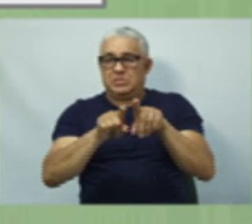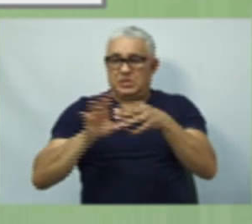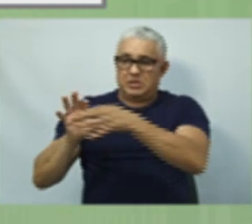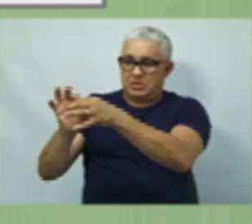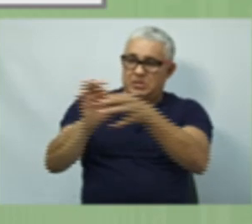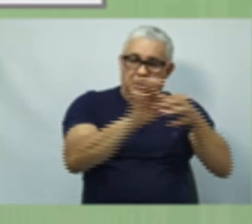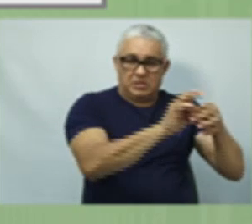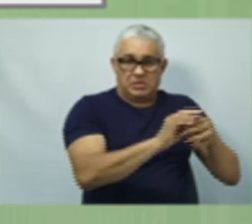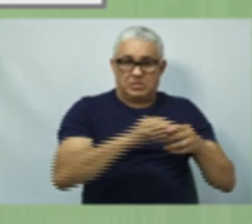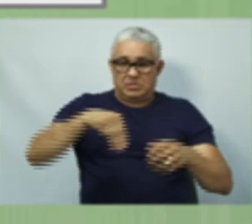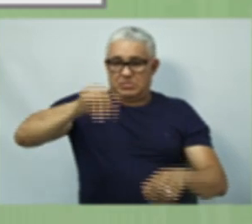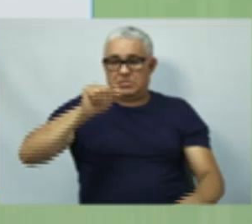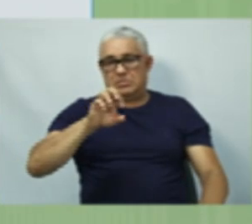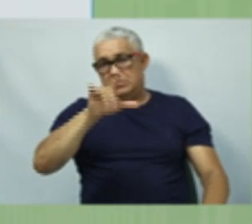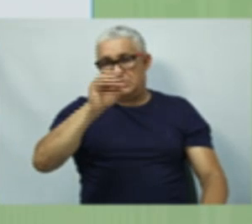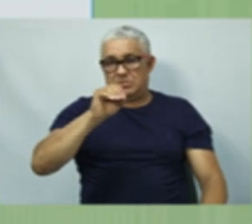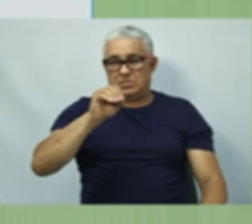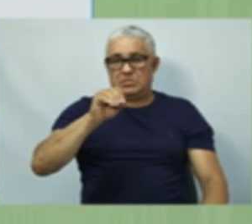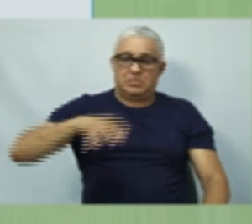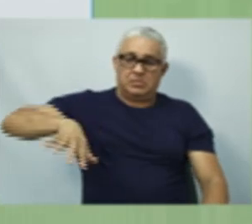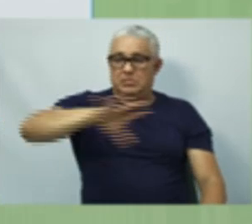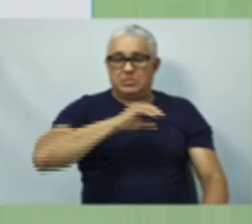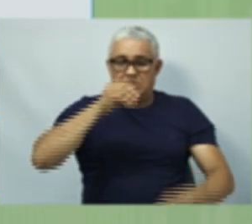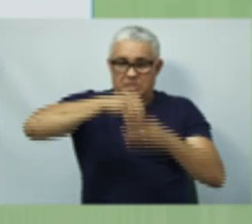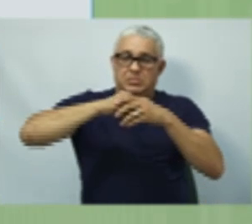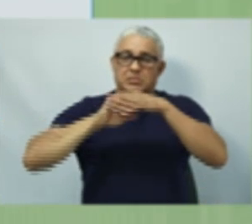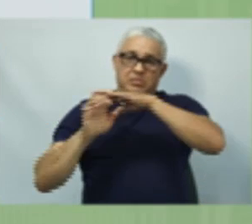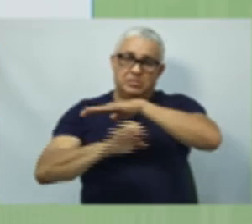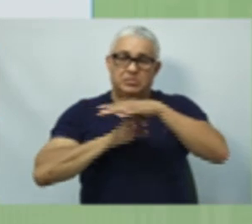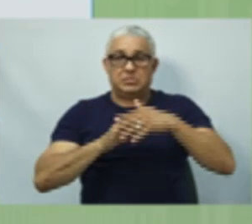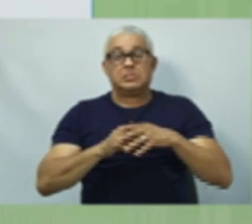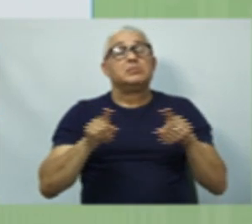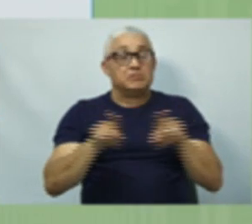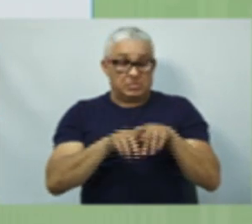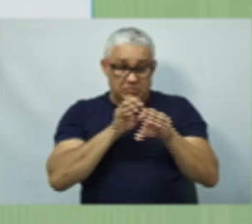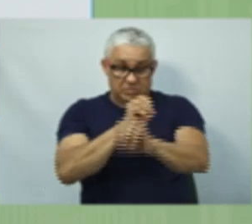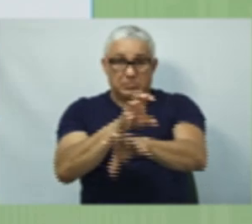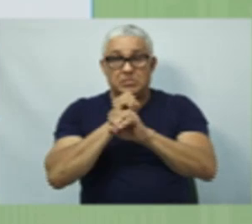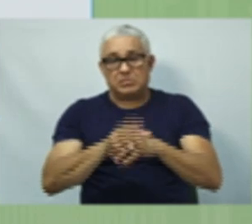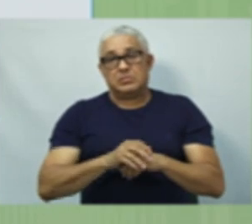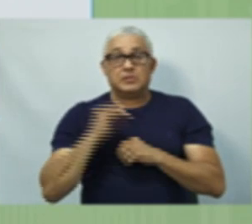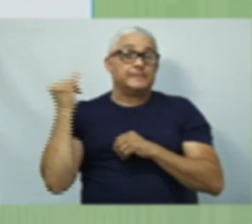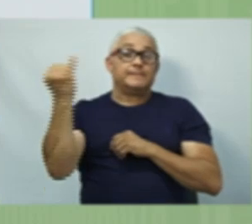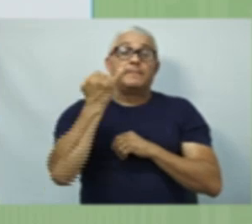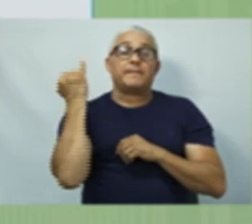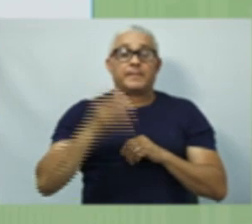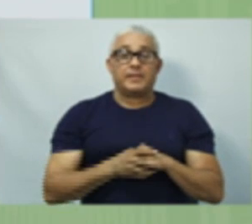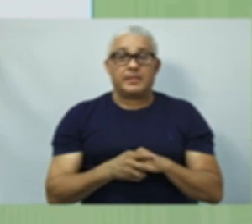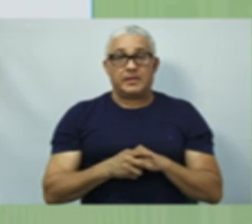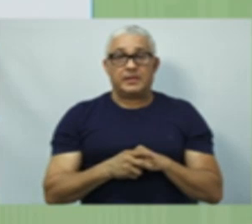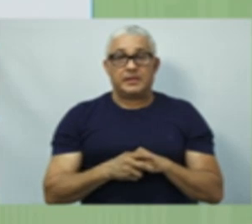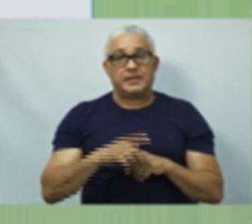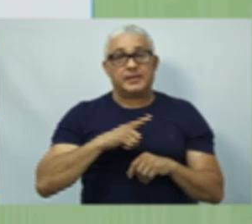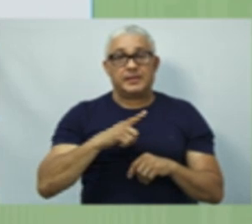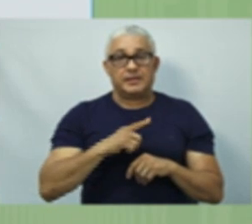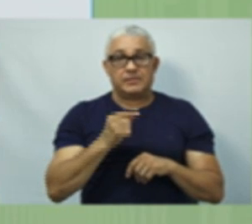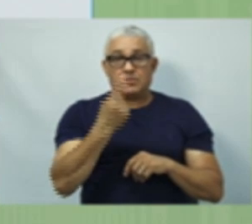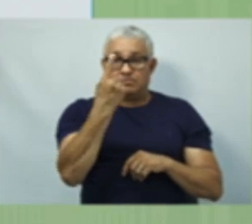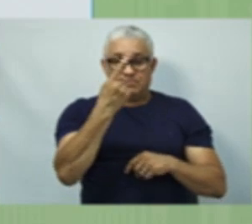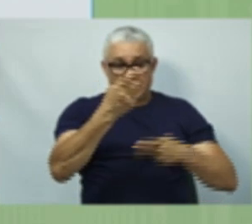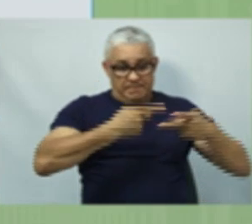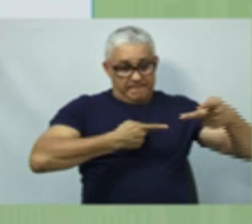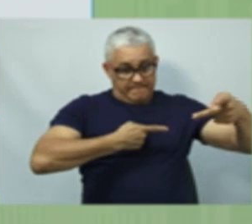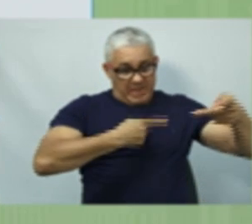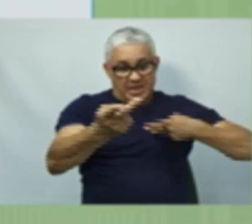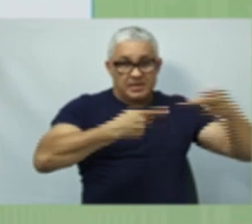ao macroambiente da organização. Falamos nas nossas aulas sobre a importância de eu ter um